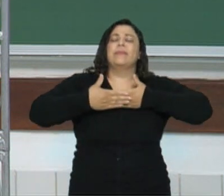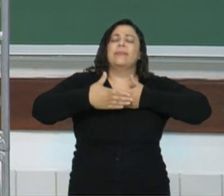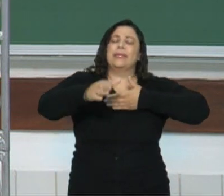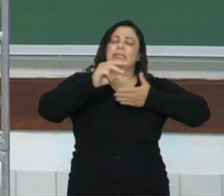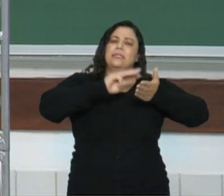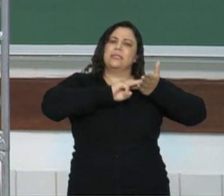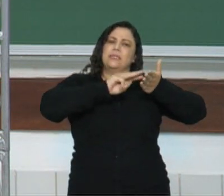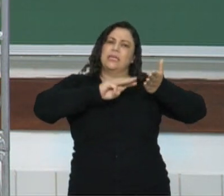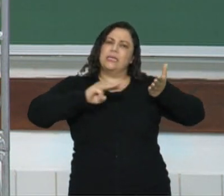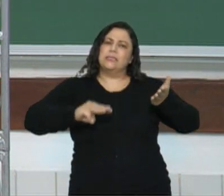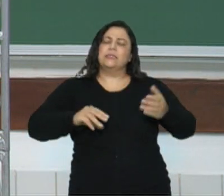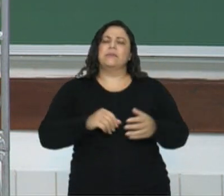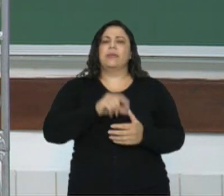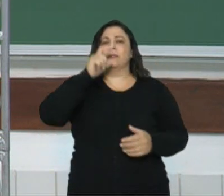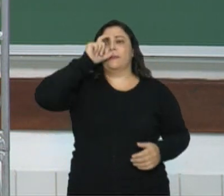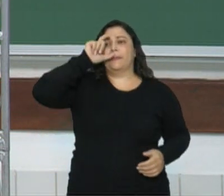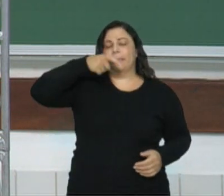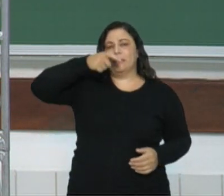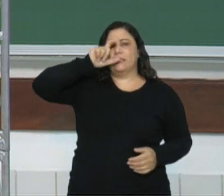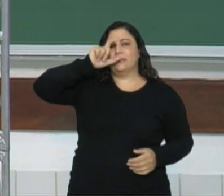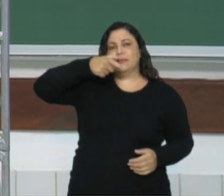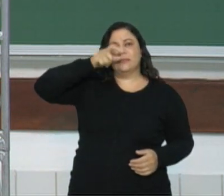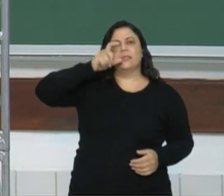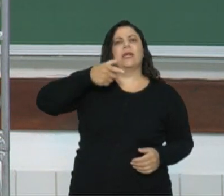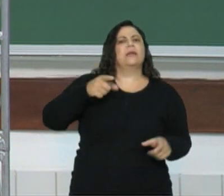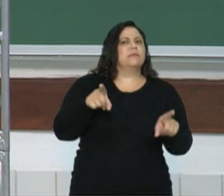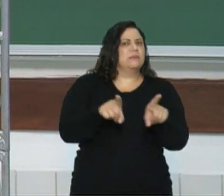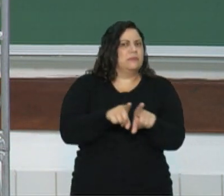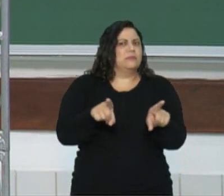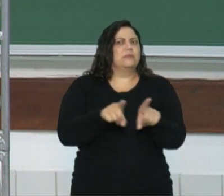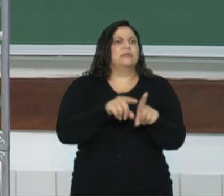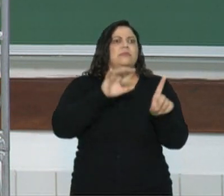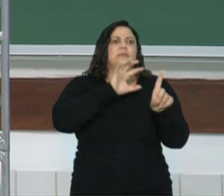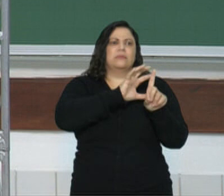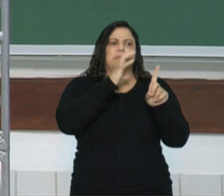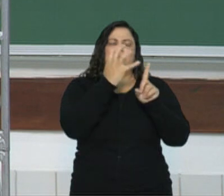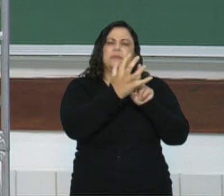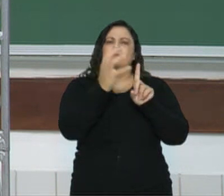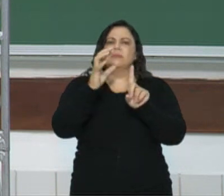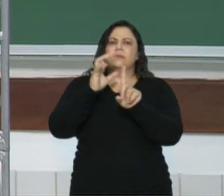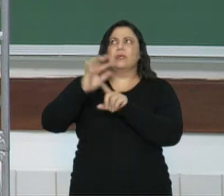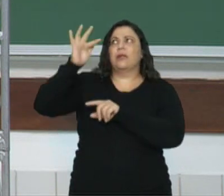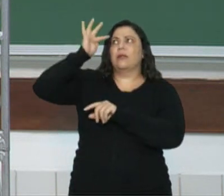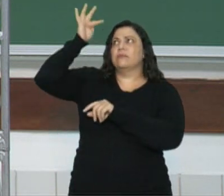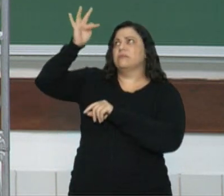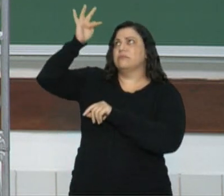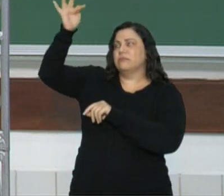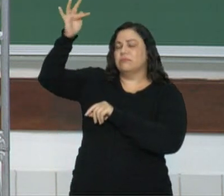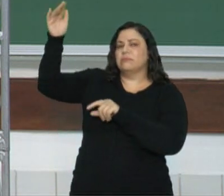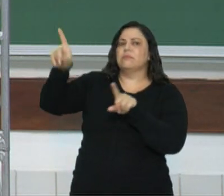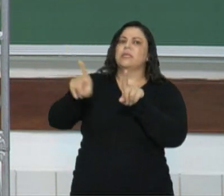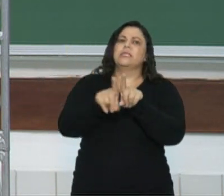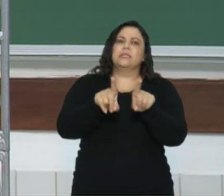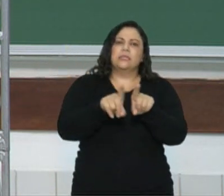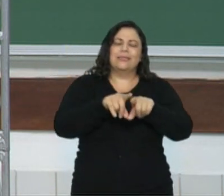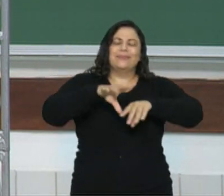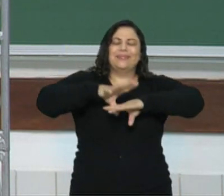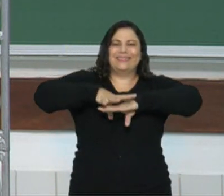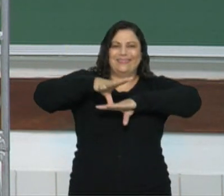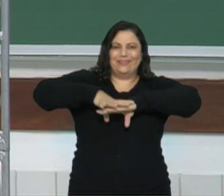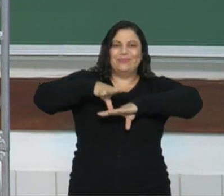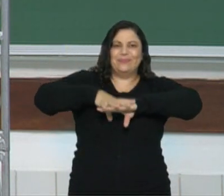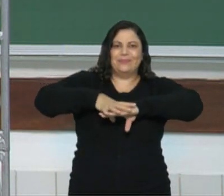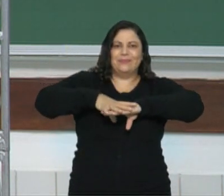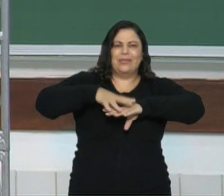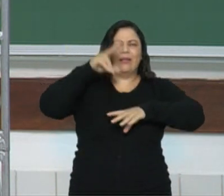método cartesiano, que também está influenciado não só na filosofia, na ciência, mas lá na matemática, lembra lá